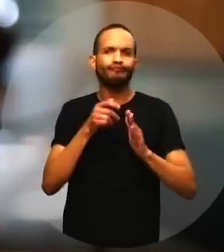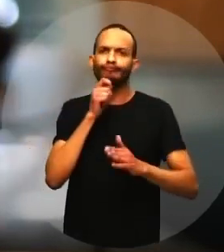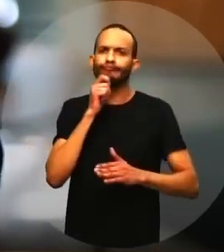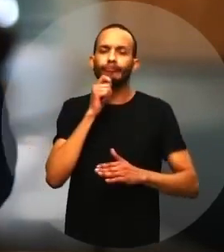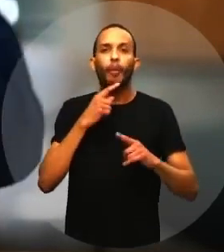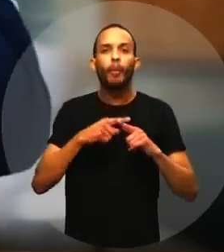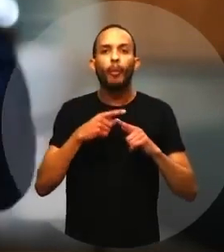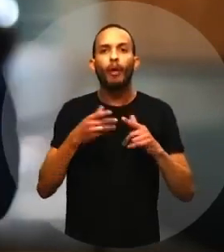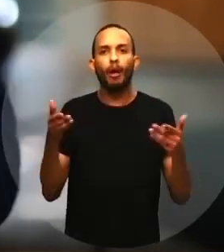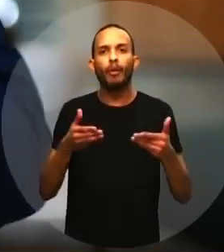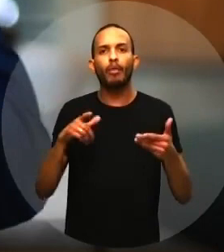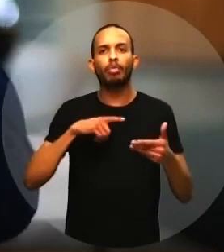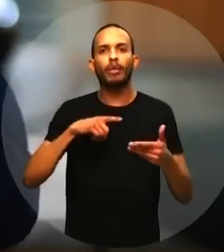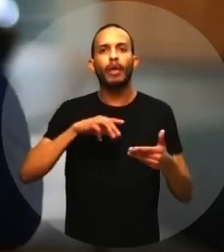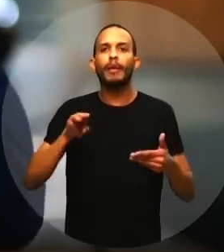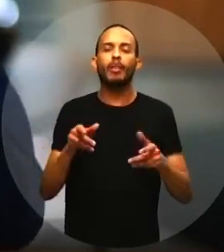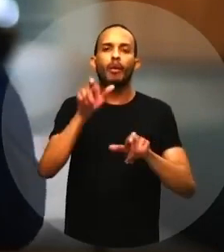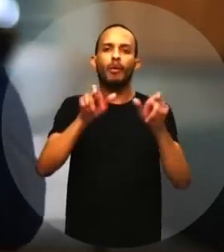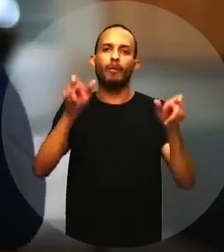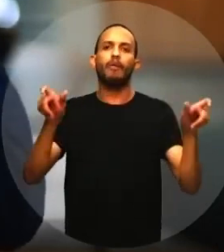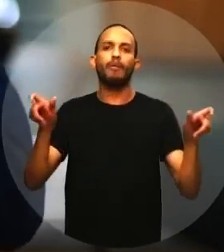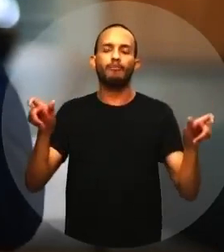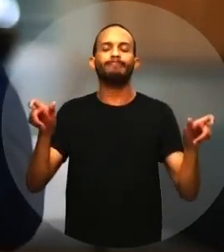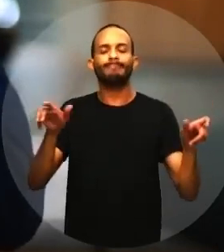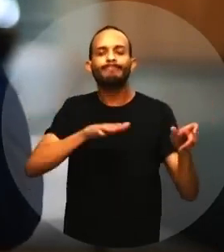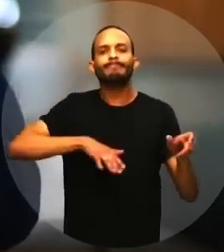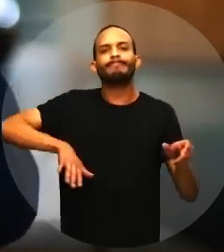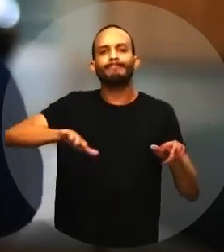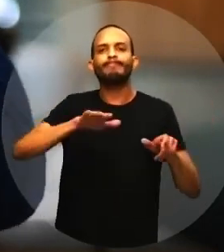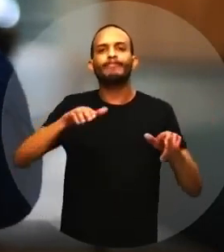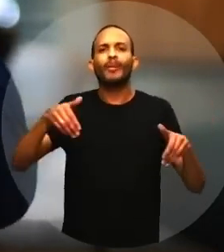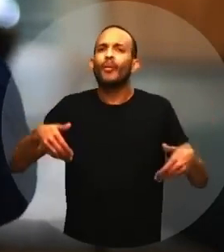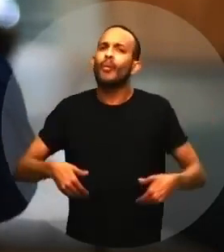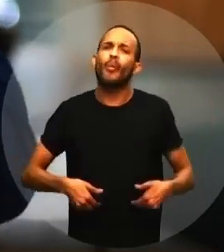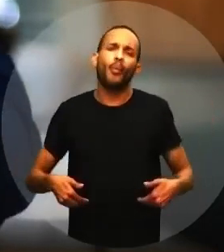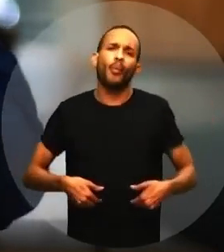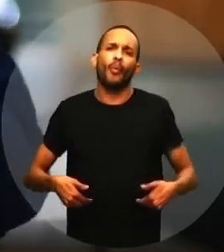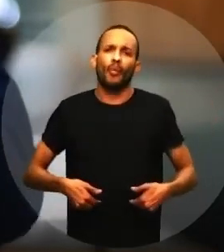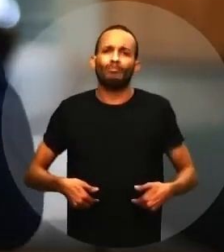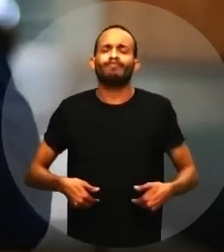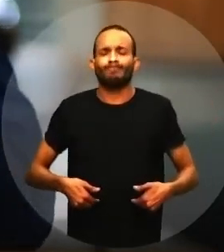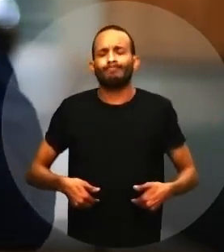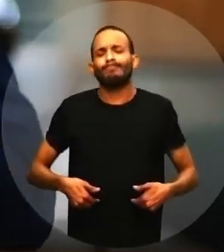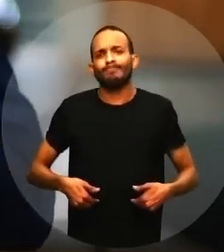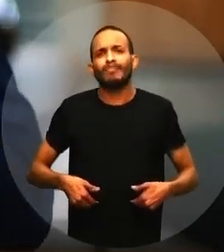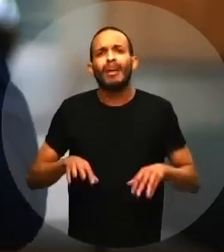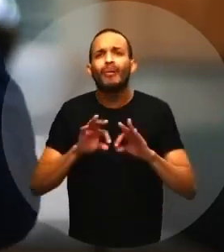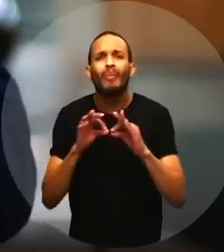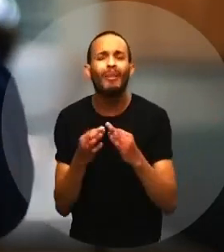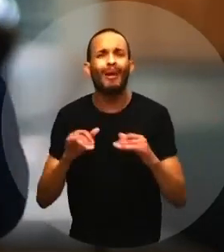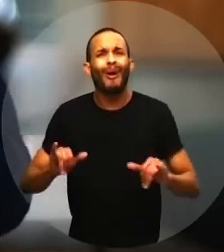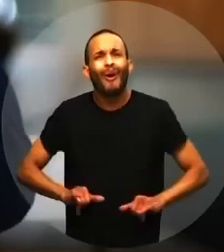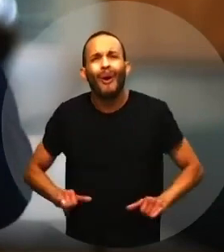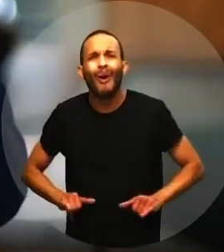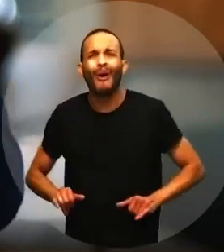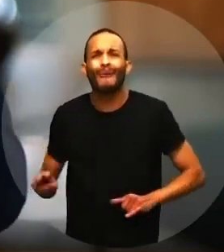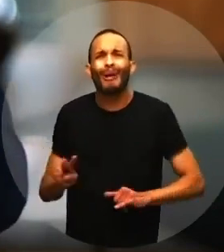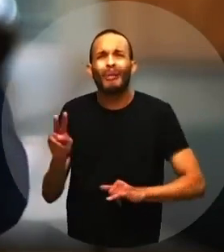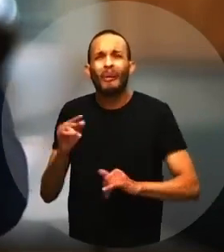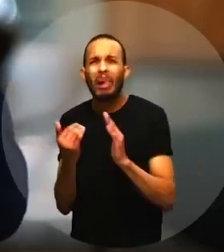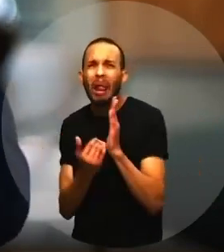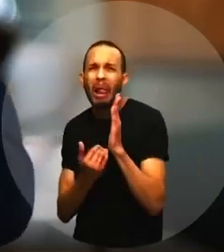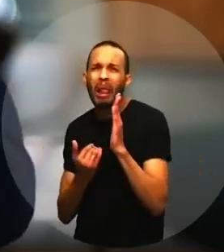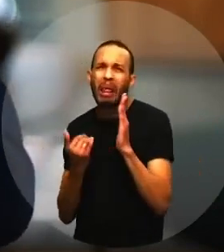é completa porque nesse exato momento milhões de irmã de irmãos brasileiros não tenho que comer a família sofre